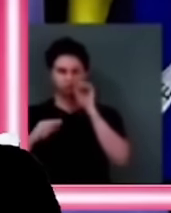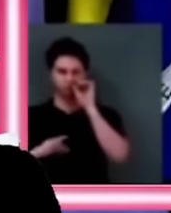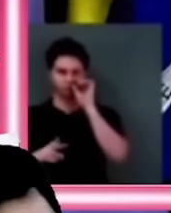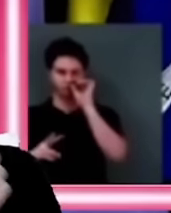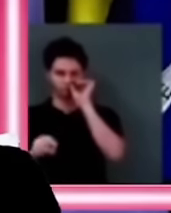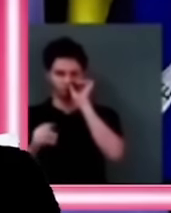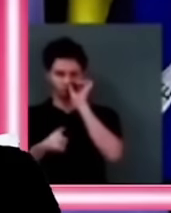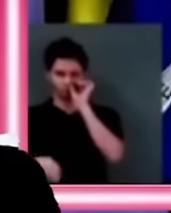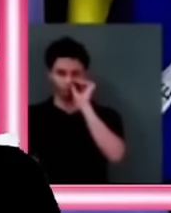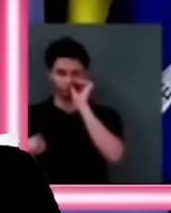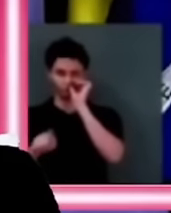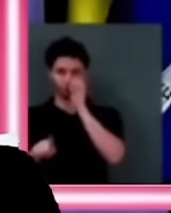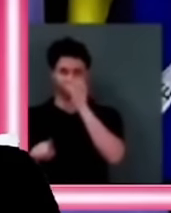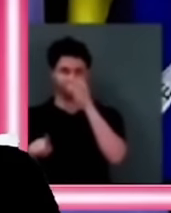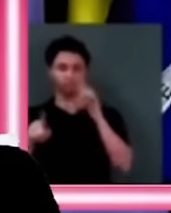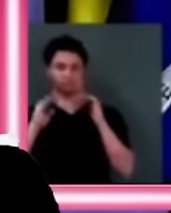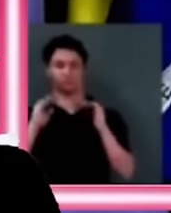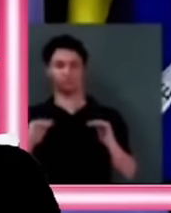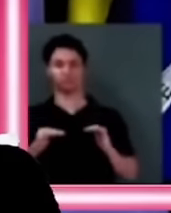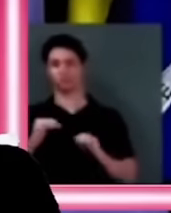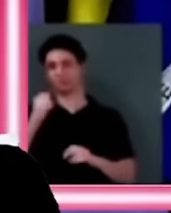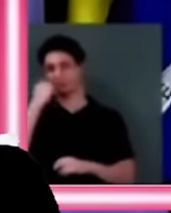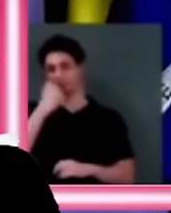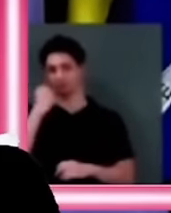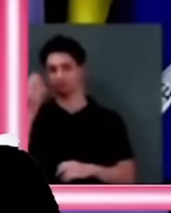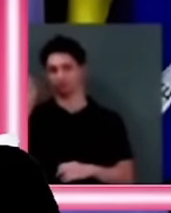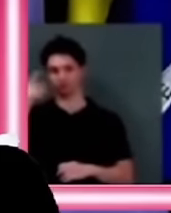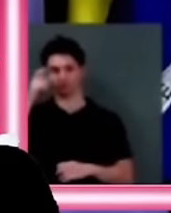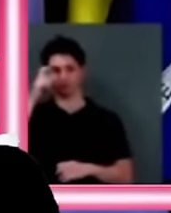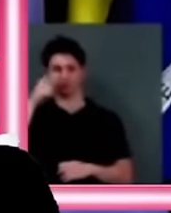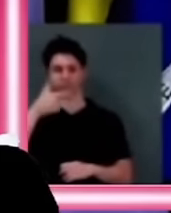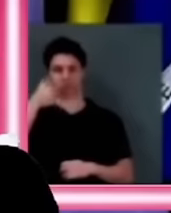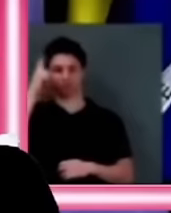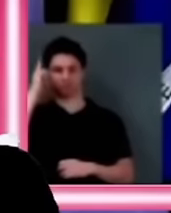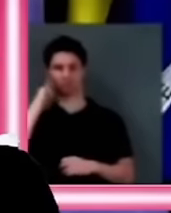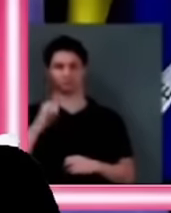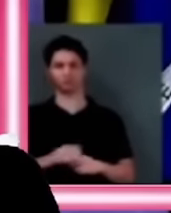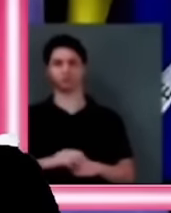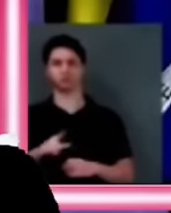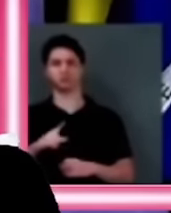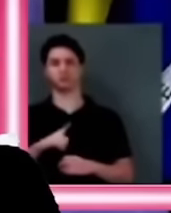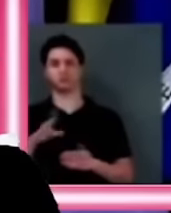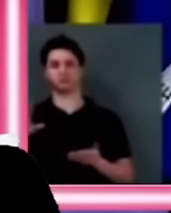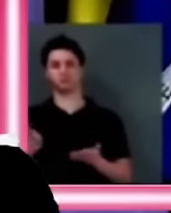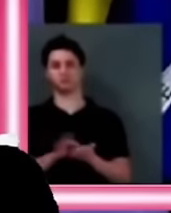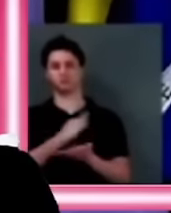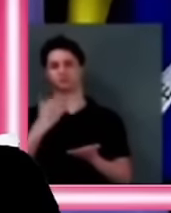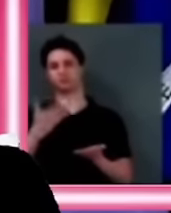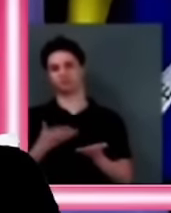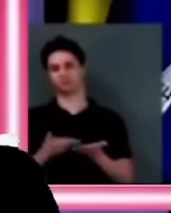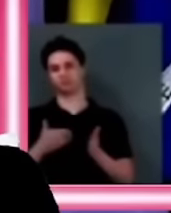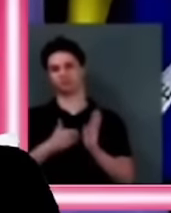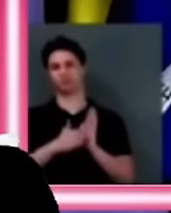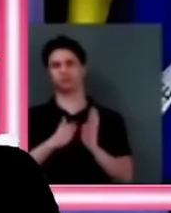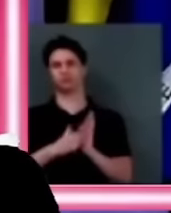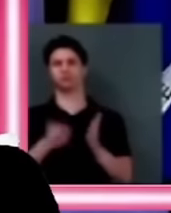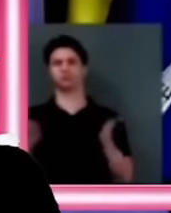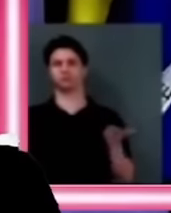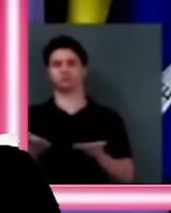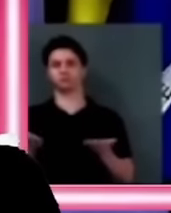colegas muito me honra Senor perid a mim e ter a sua assinatura nessa nossa iniciativa o